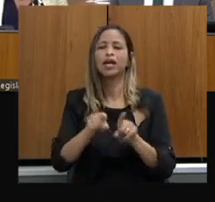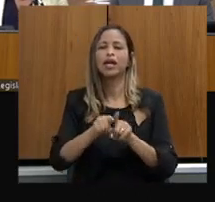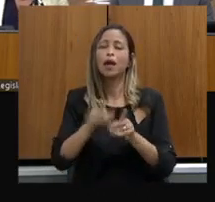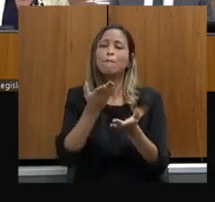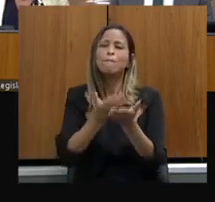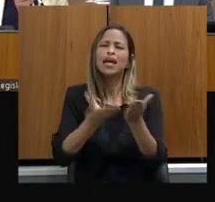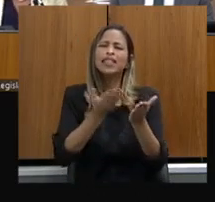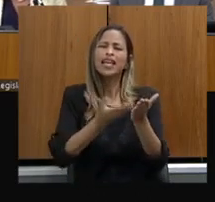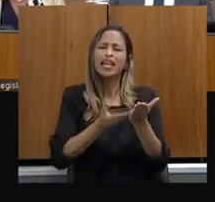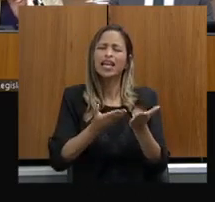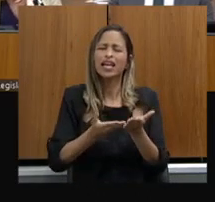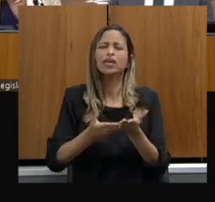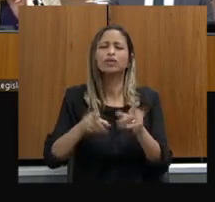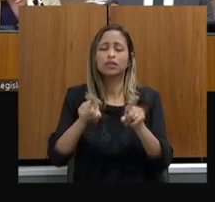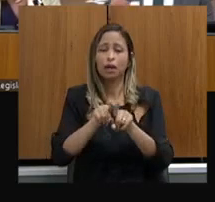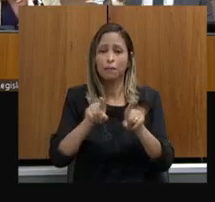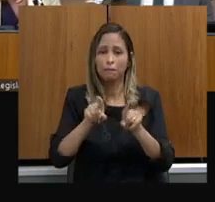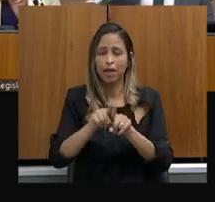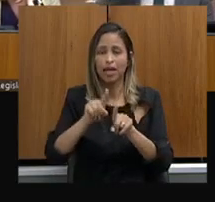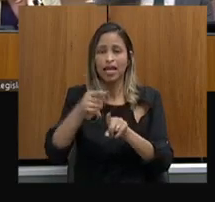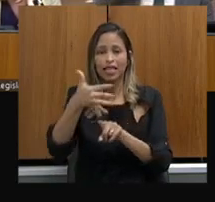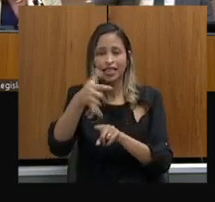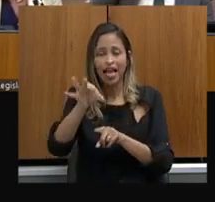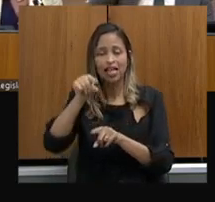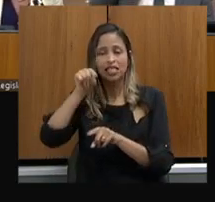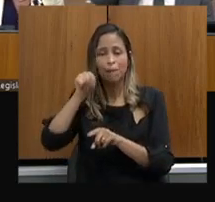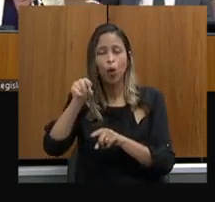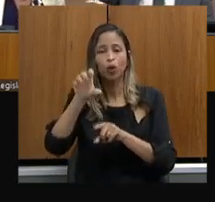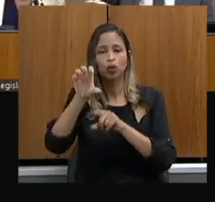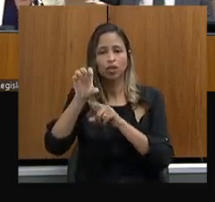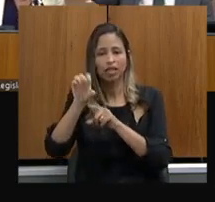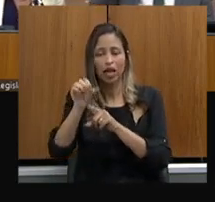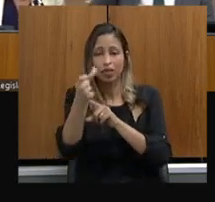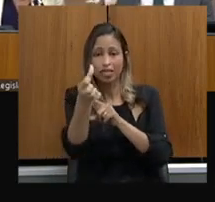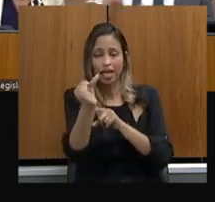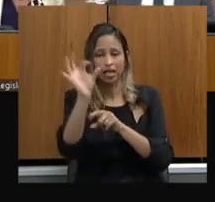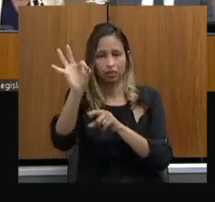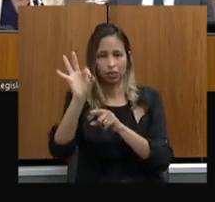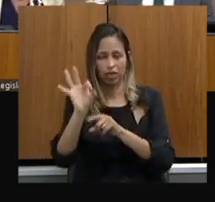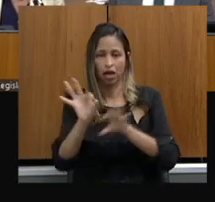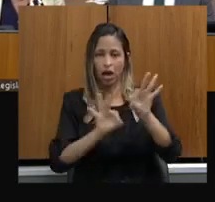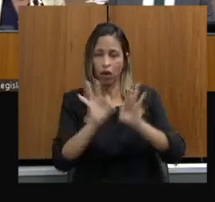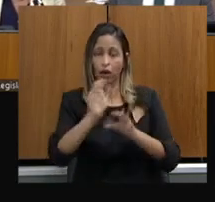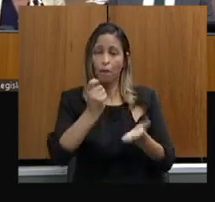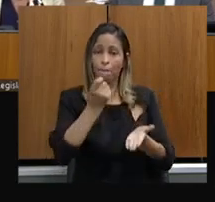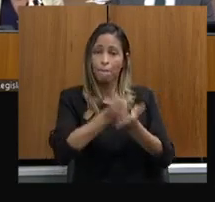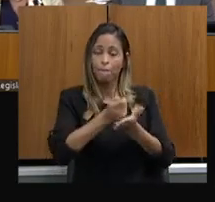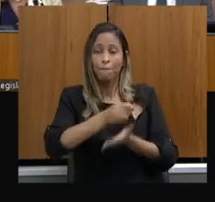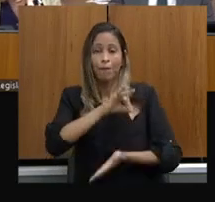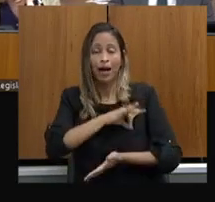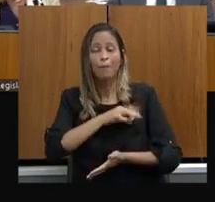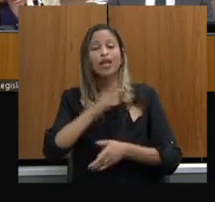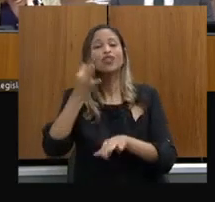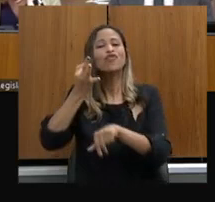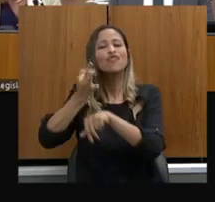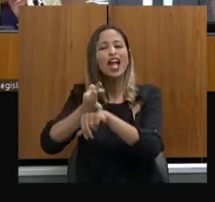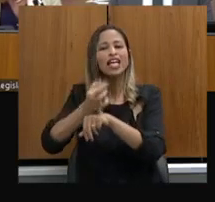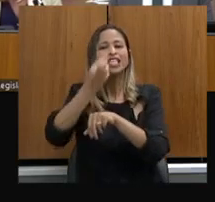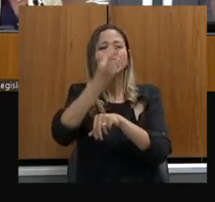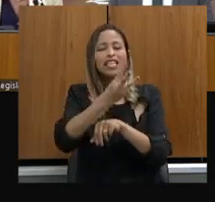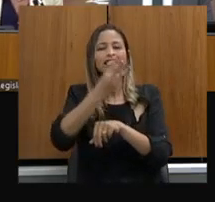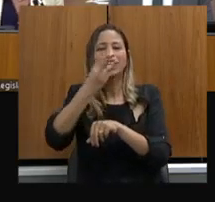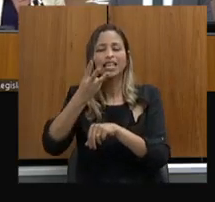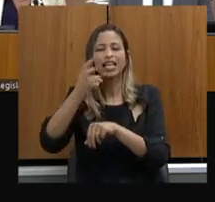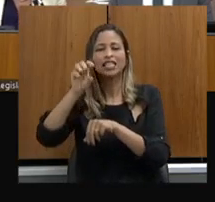de perdas inflacionárias montantes de 10.06%. e regularizamos o pagamento de férias prêmio para